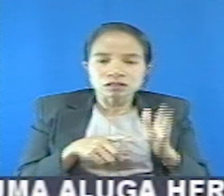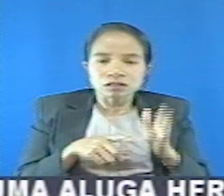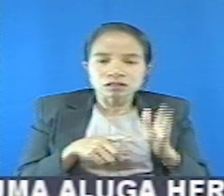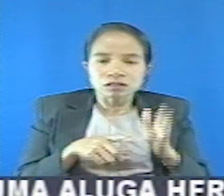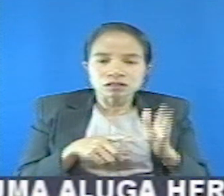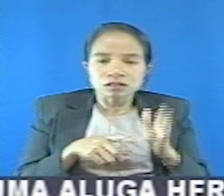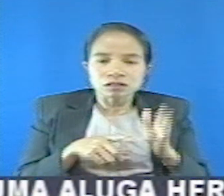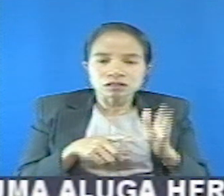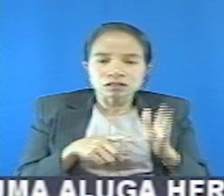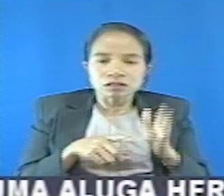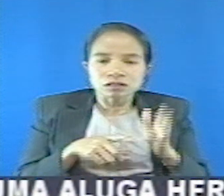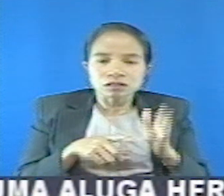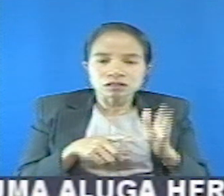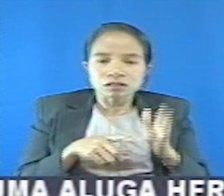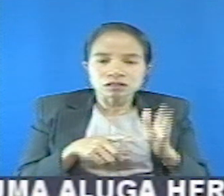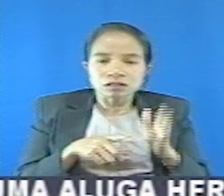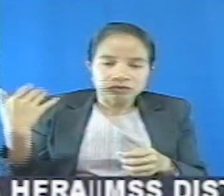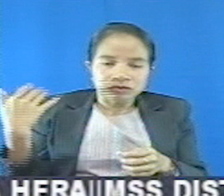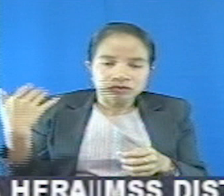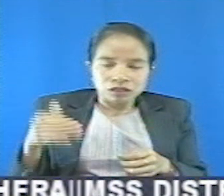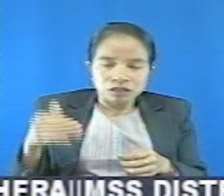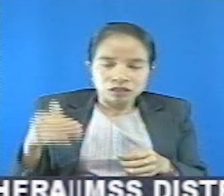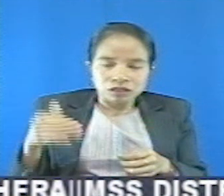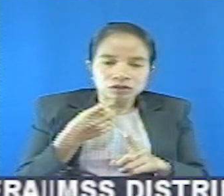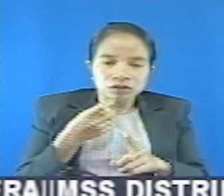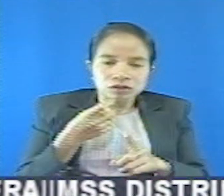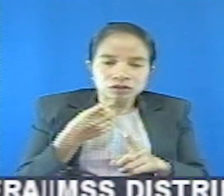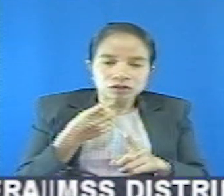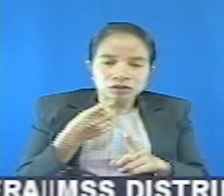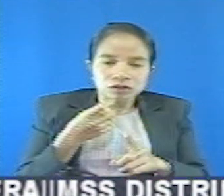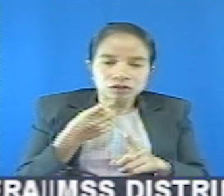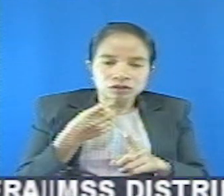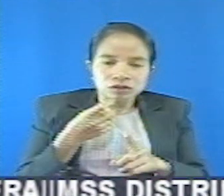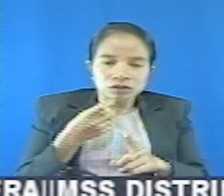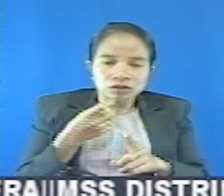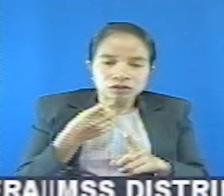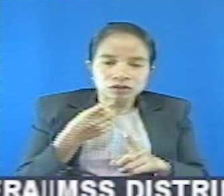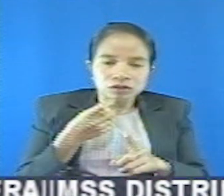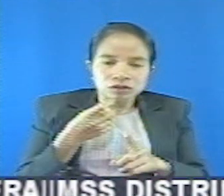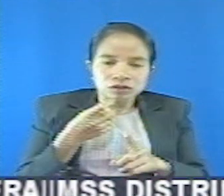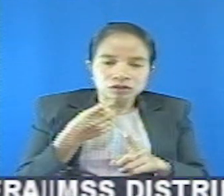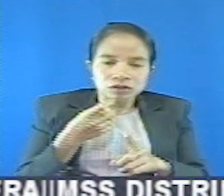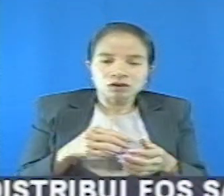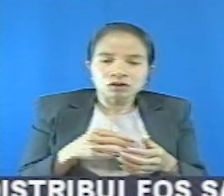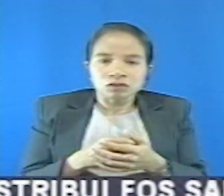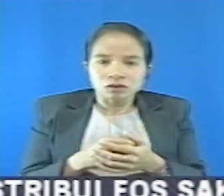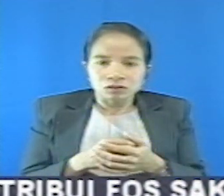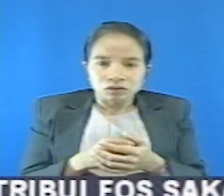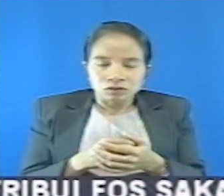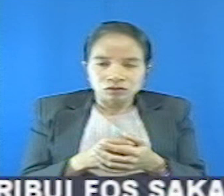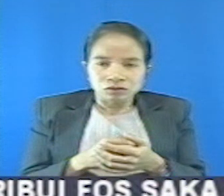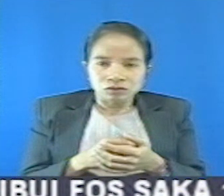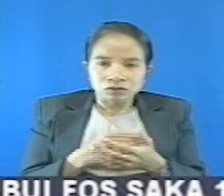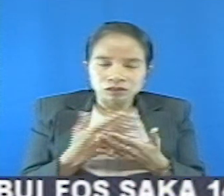tinha seksa vitima aktuir jovem sir husi mercado larang ba kunia husi kotuk ba hira ba